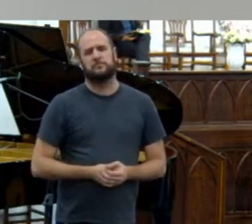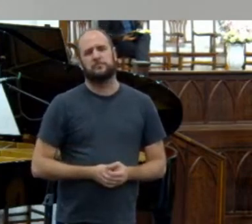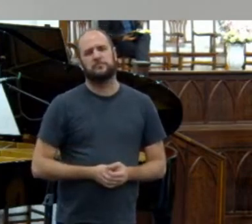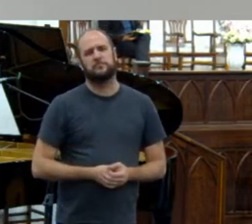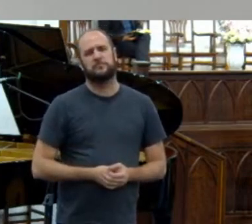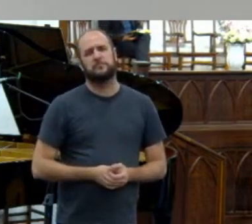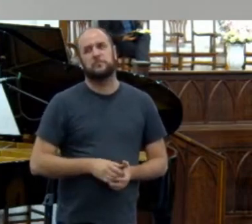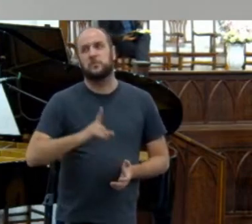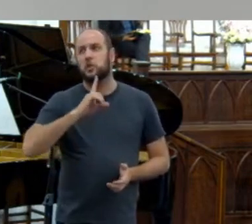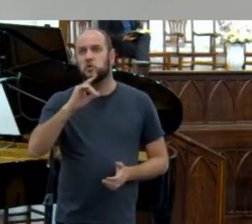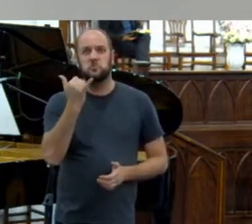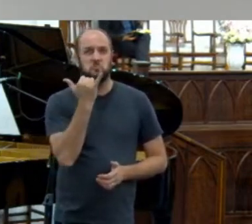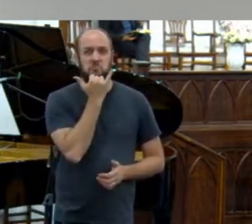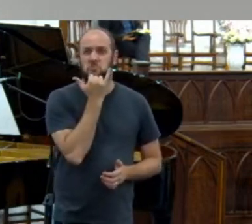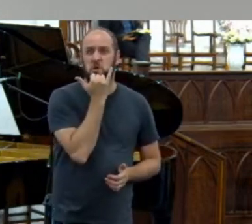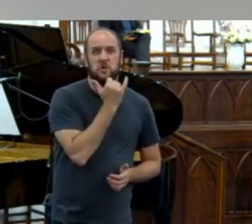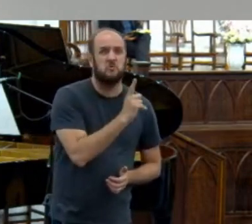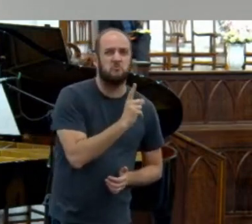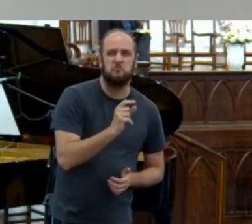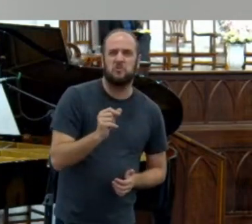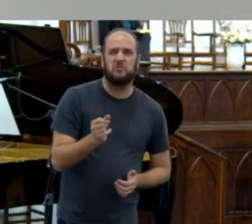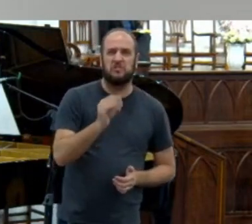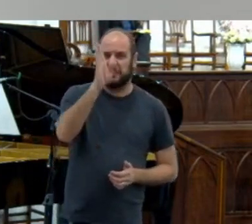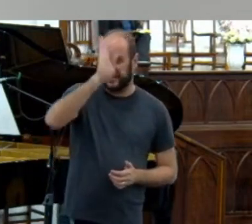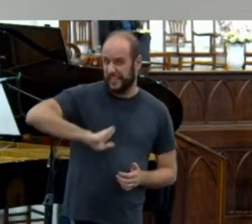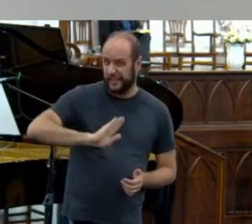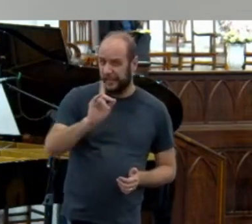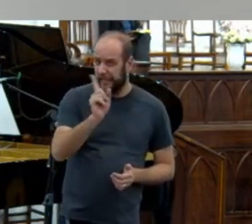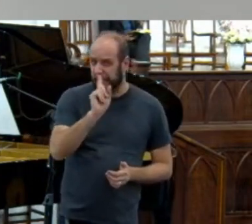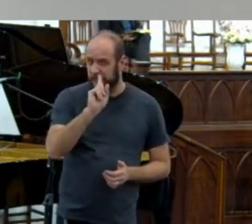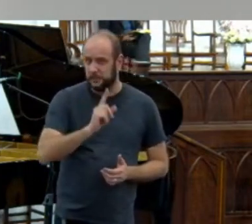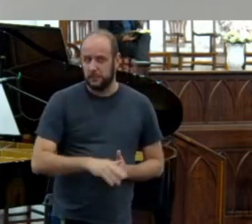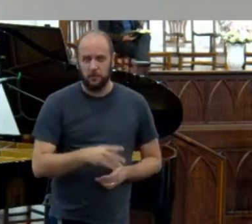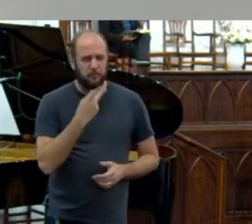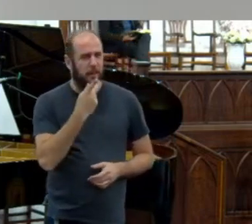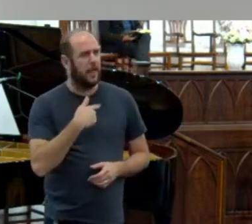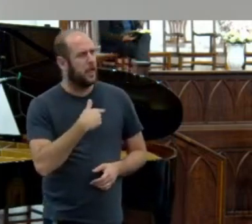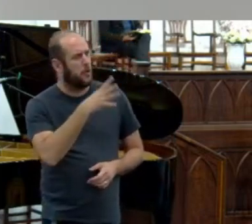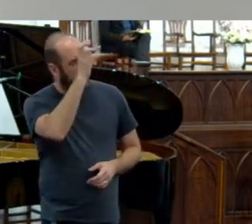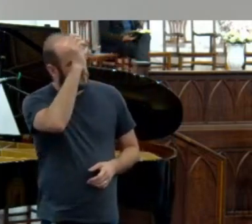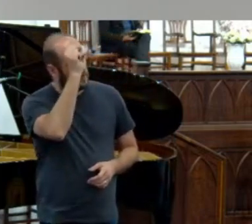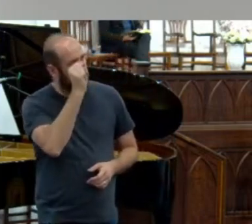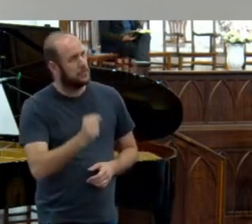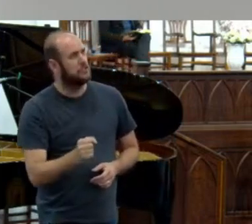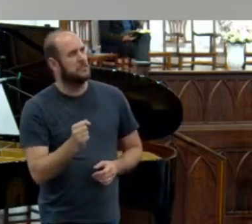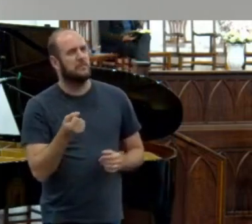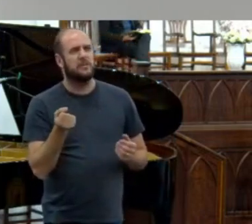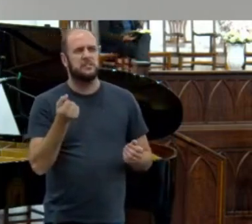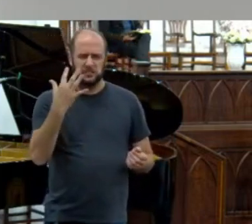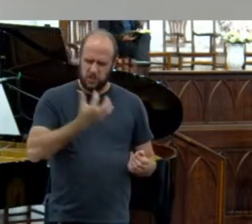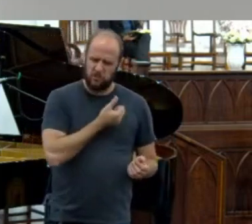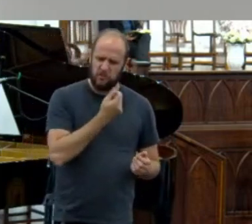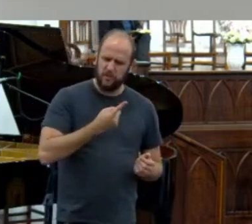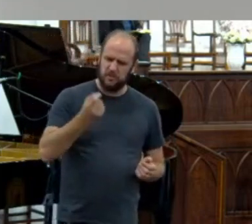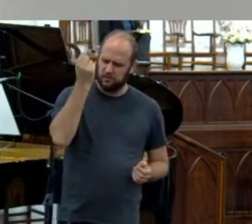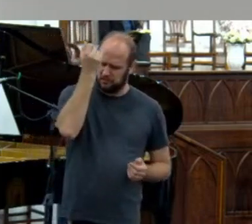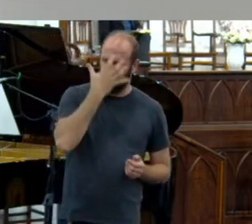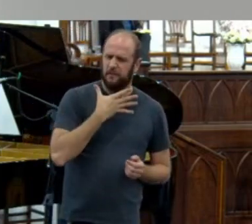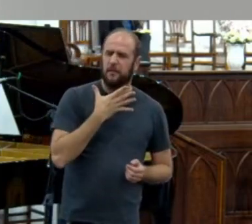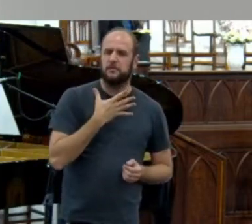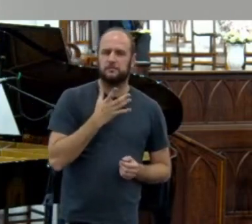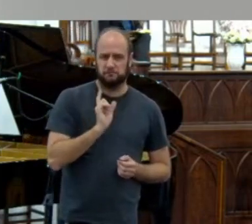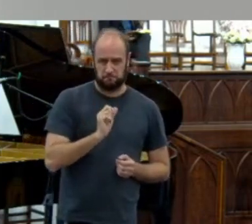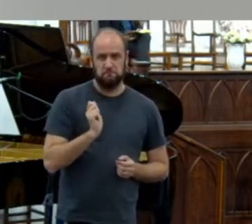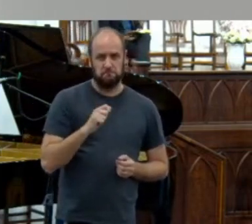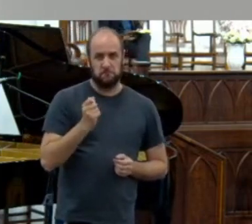Deus não perdoa de graça, irmãos. Você fala assim: mas eu aprendi na igreja que a salvação é pela graça. É graça, você